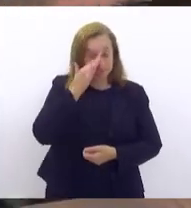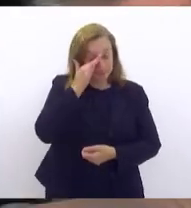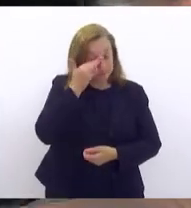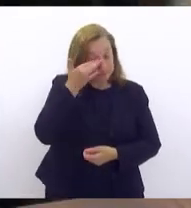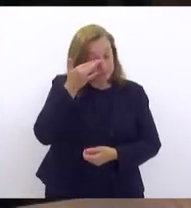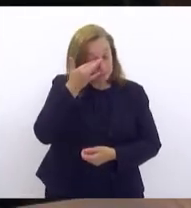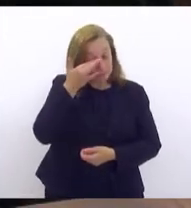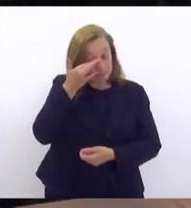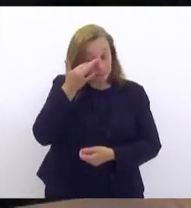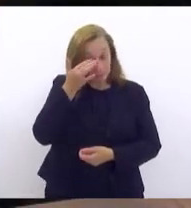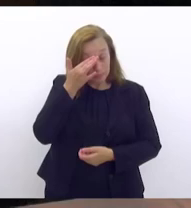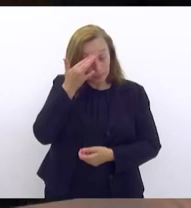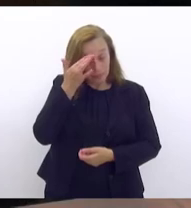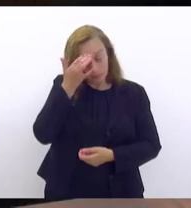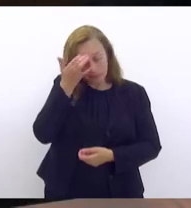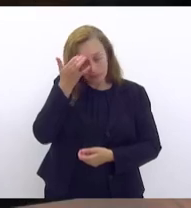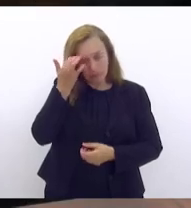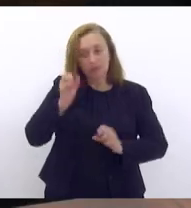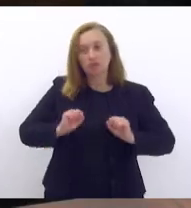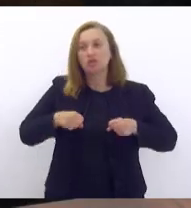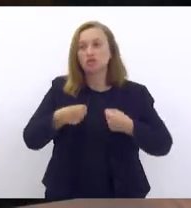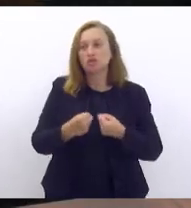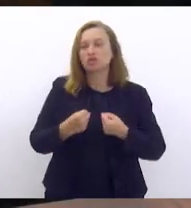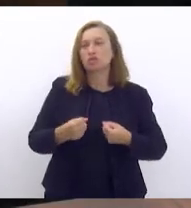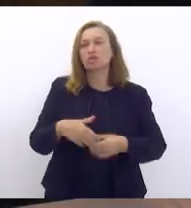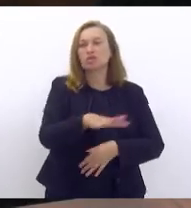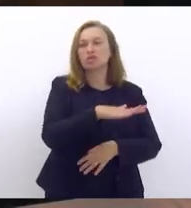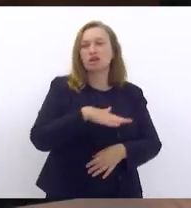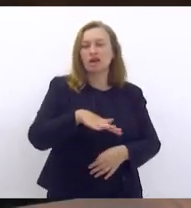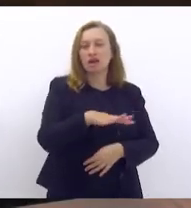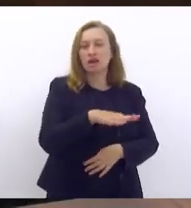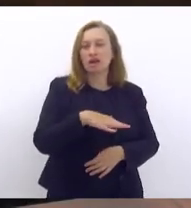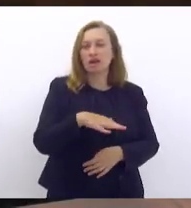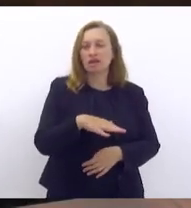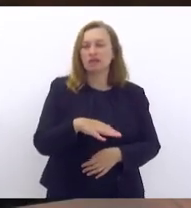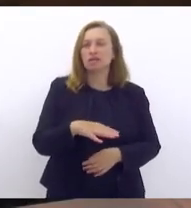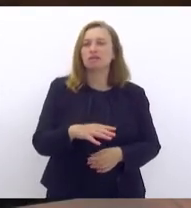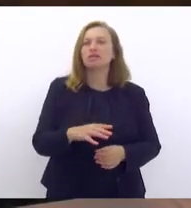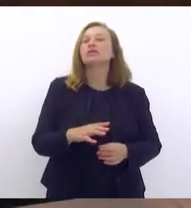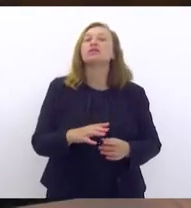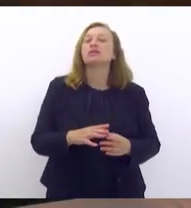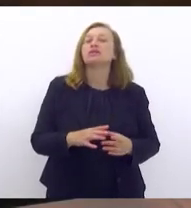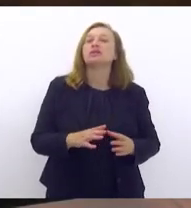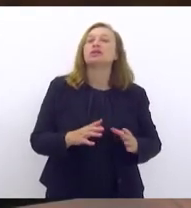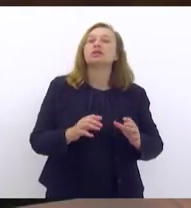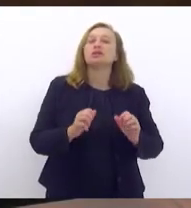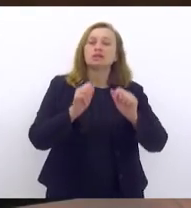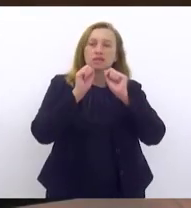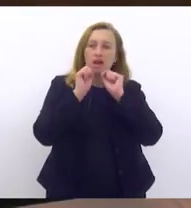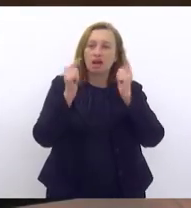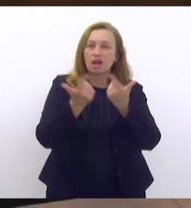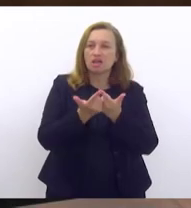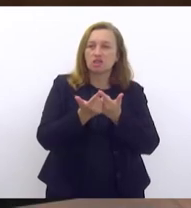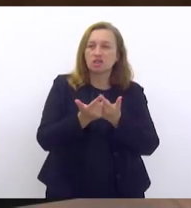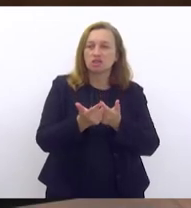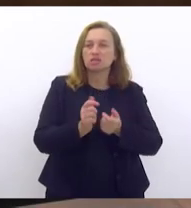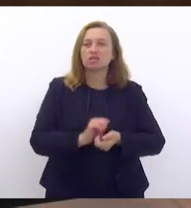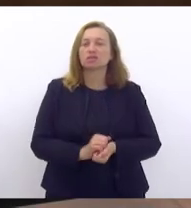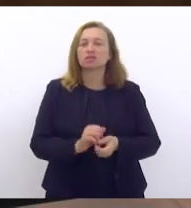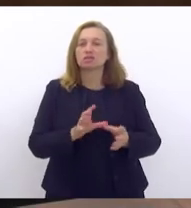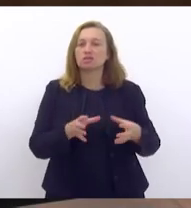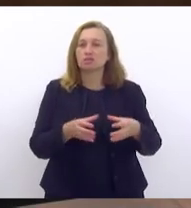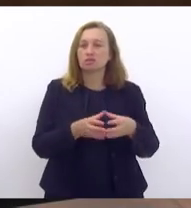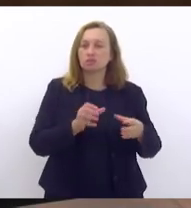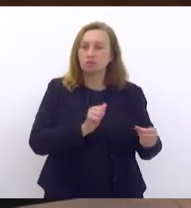É uma união de esforços do mercado, desta Casa Legislativa e da Frente Parlamentar aqui da Alerj,